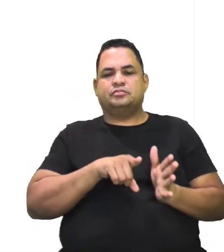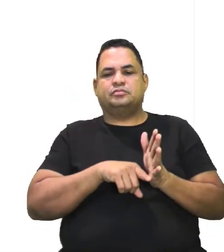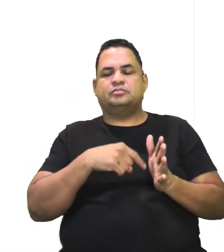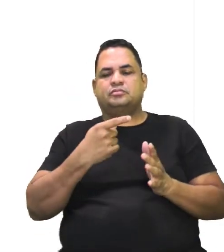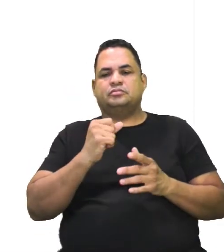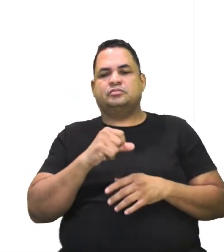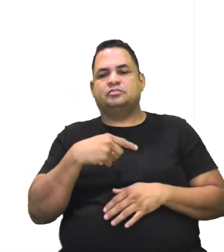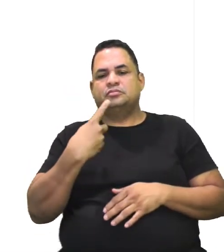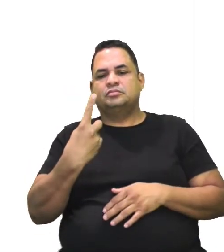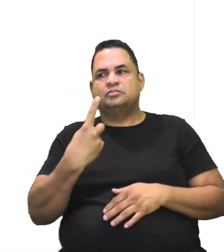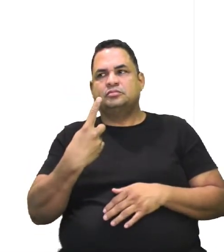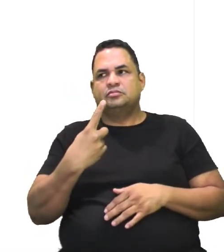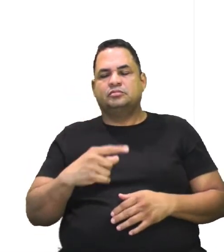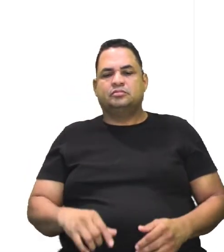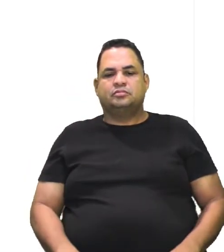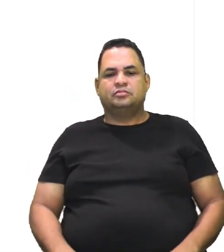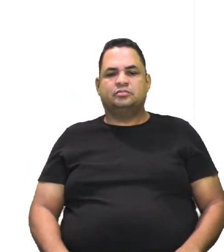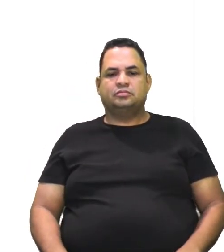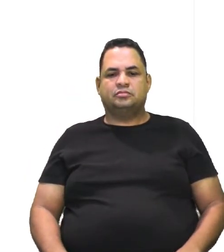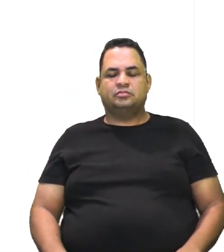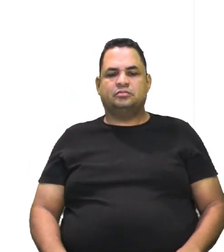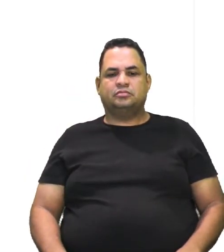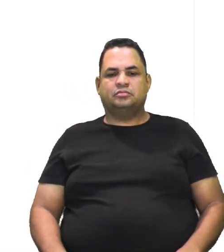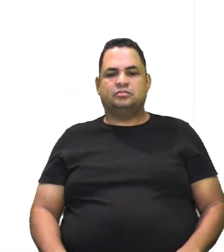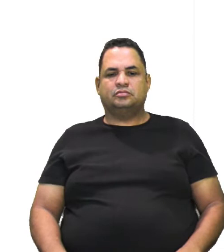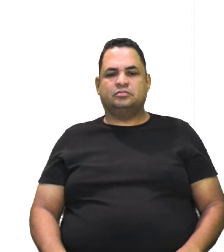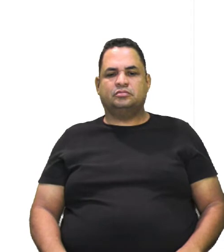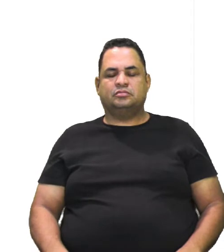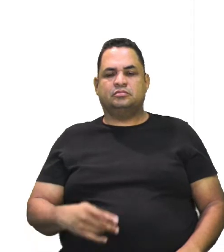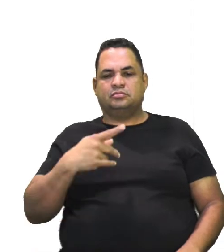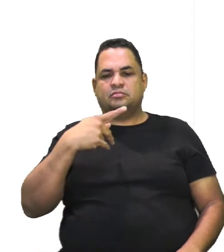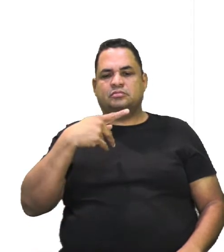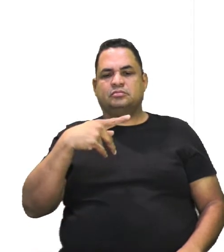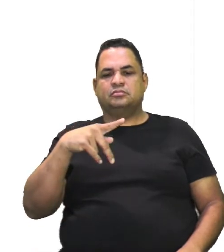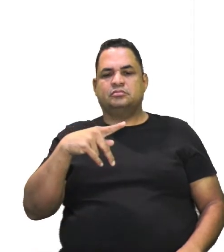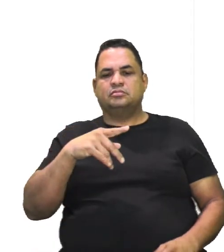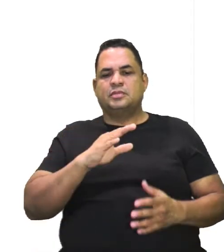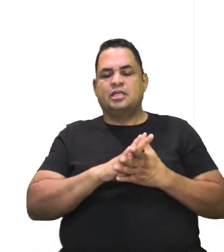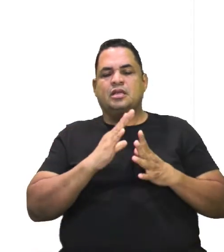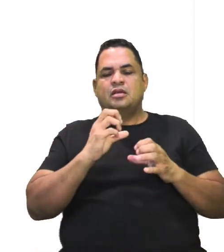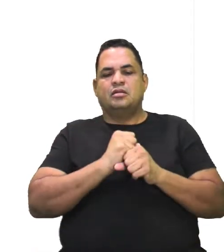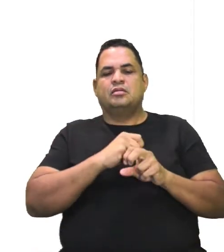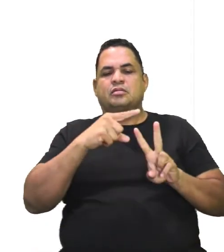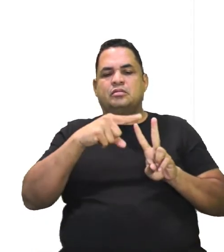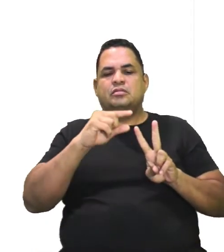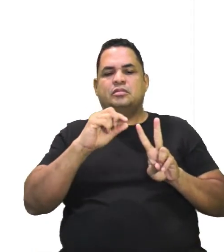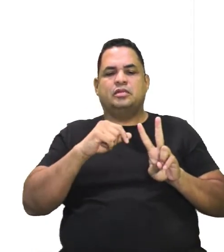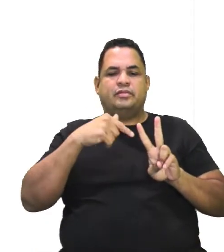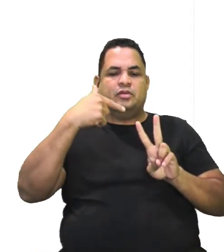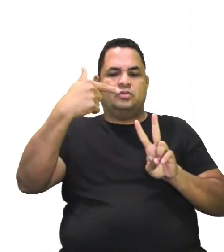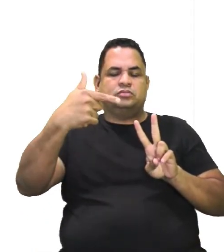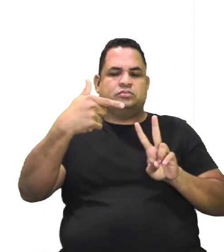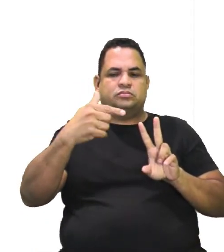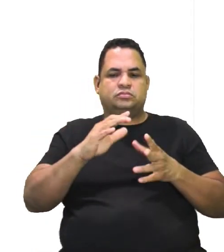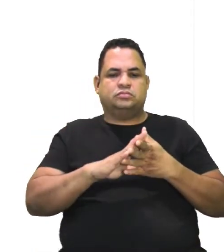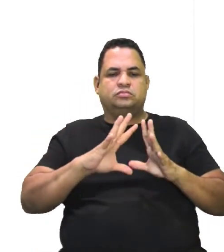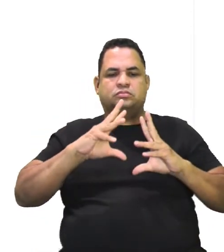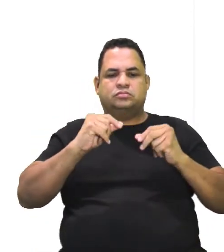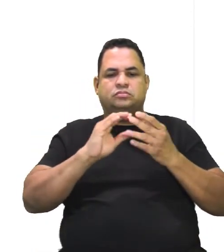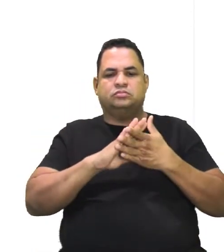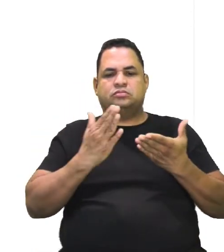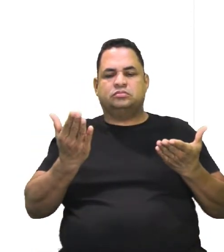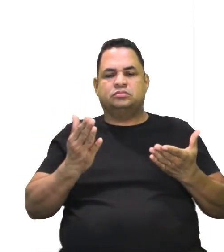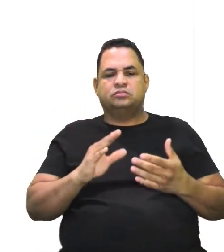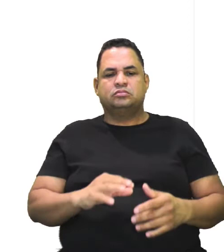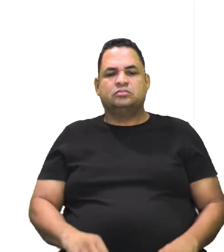1 ao quadrado? É 1. É 1. E aí, para tirar a raiz, a gente eleva ao quadrado, né? Todo